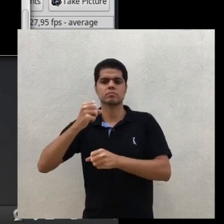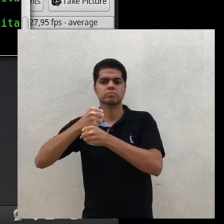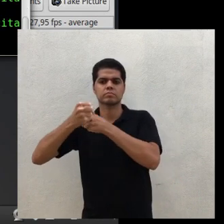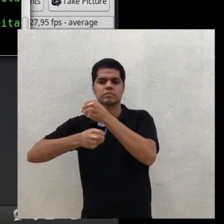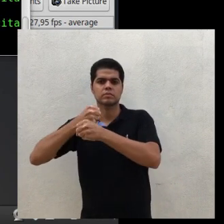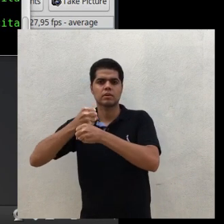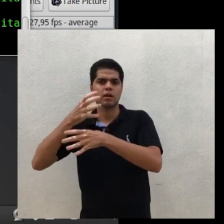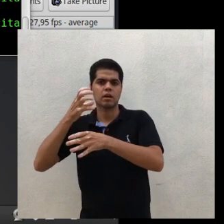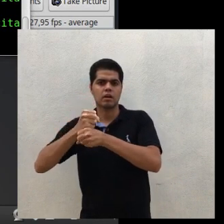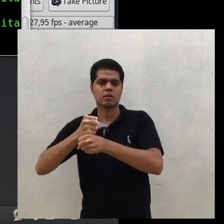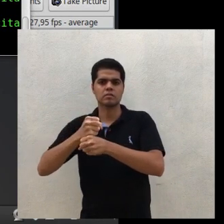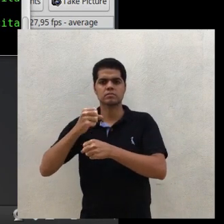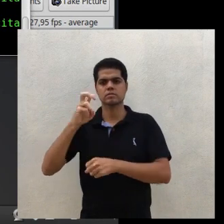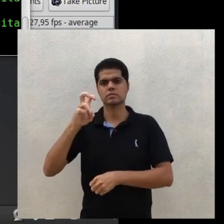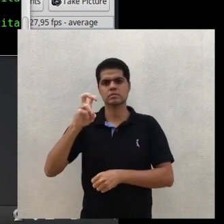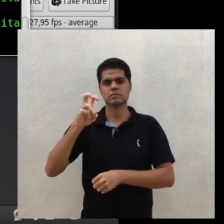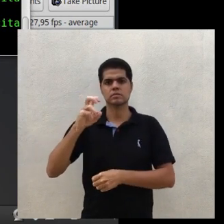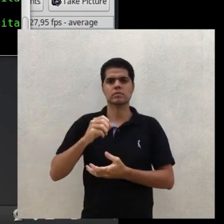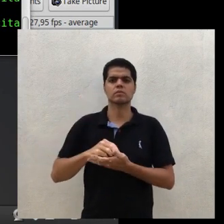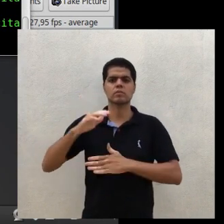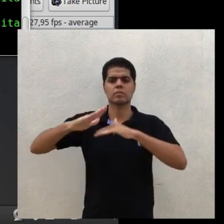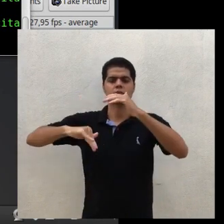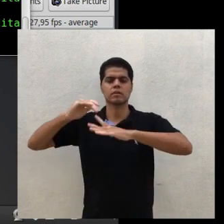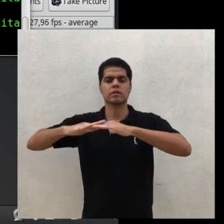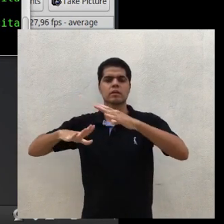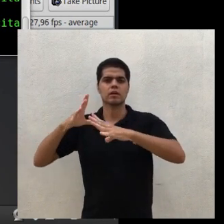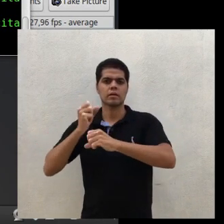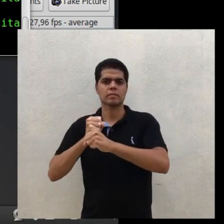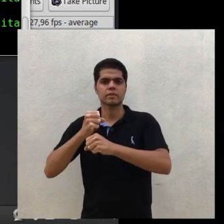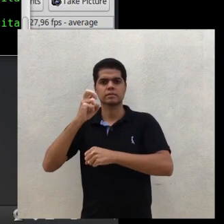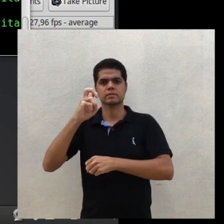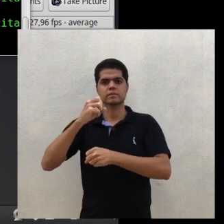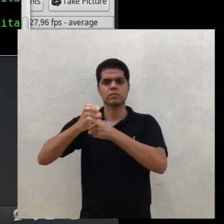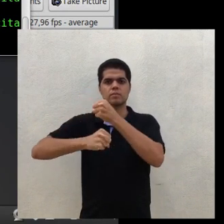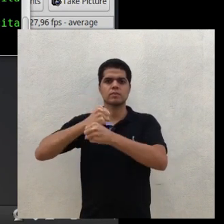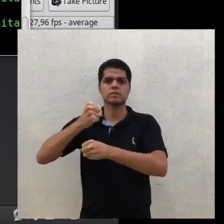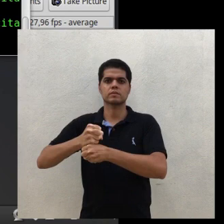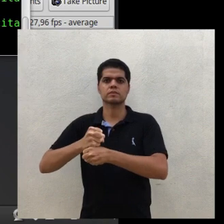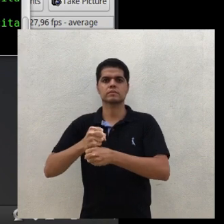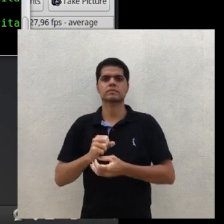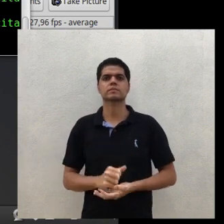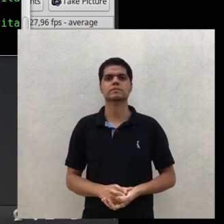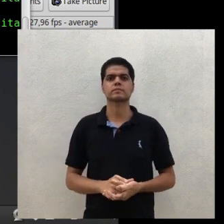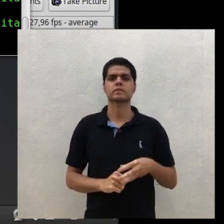8, né? 5 para capacitação,